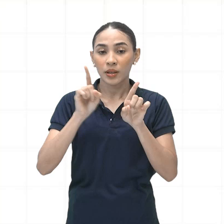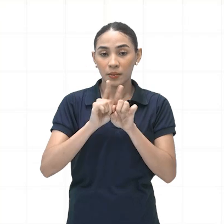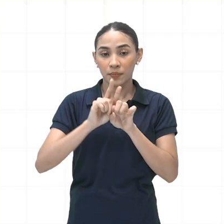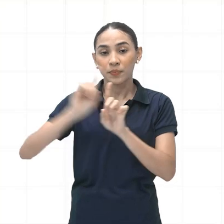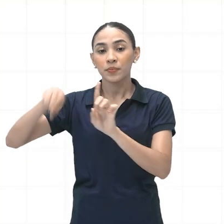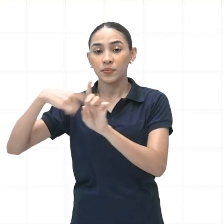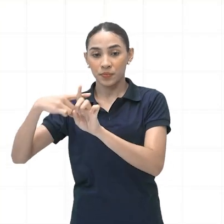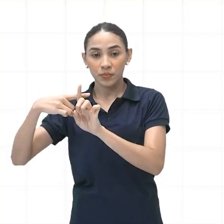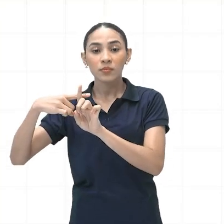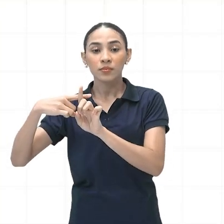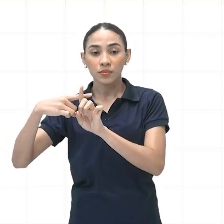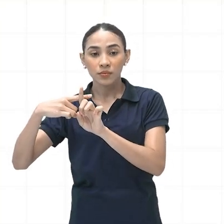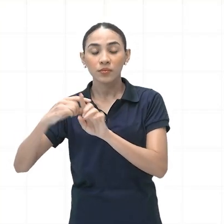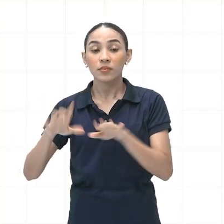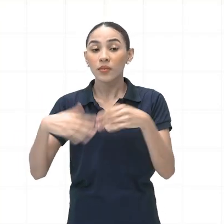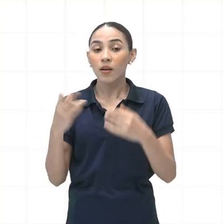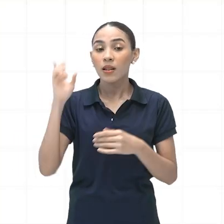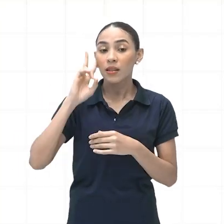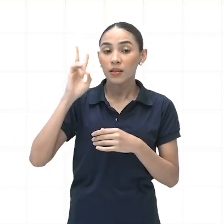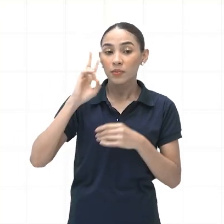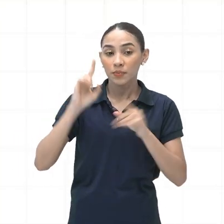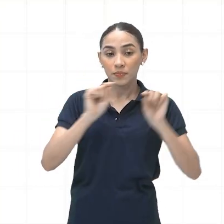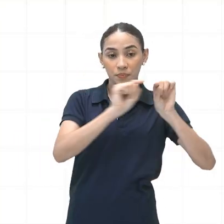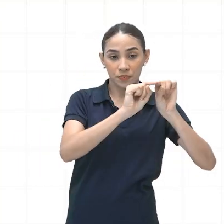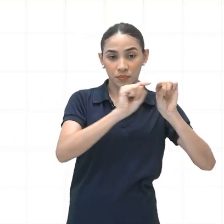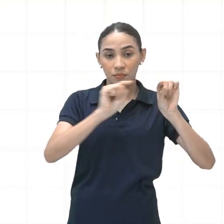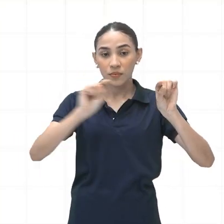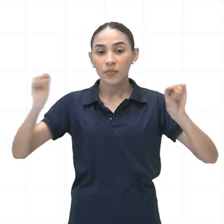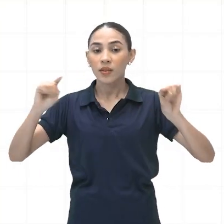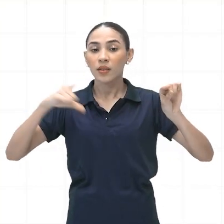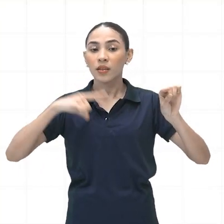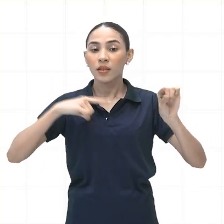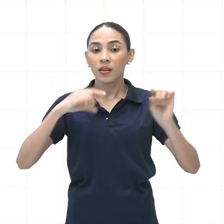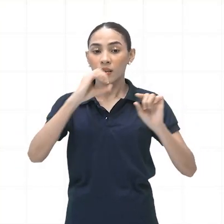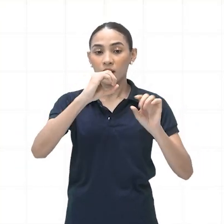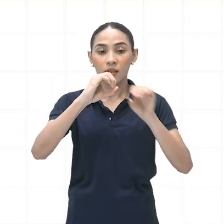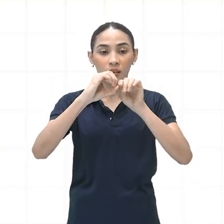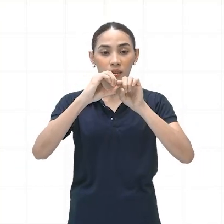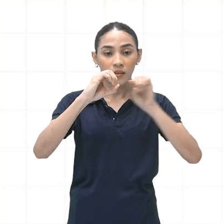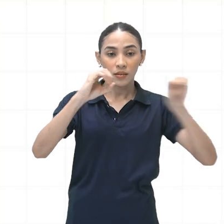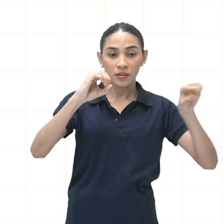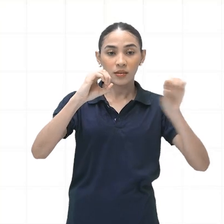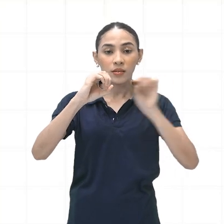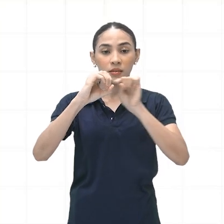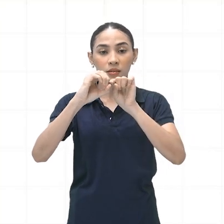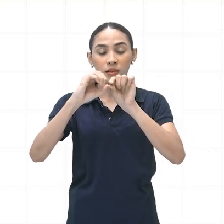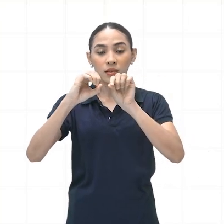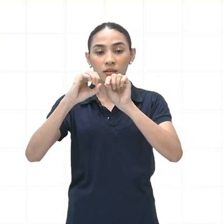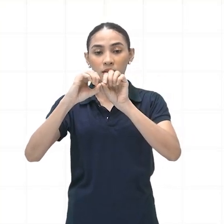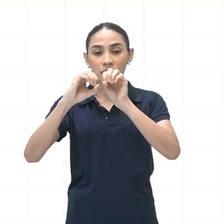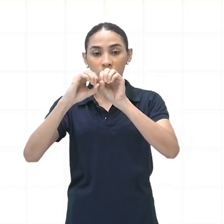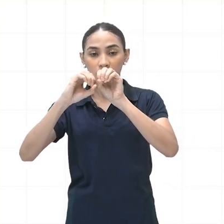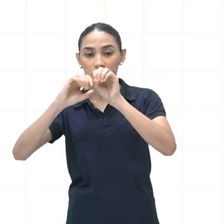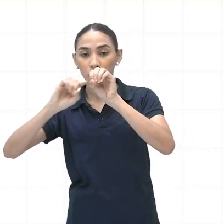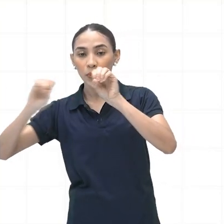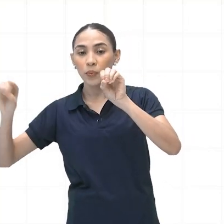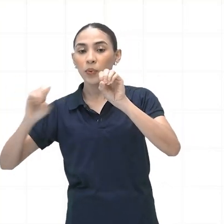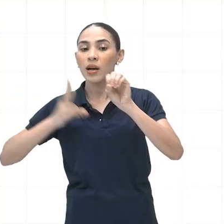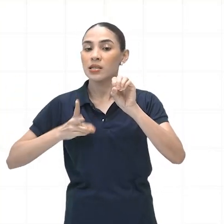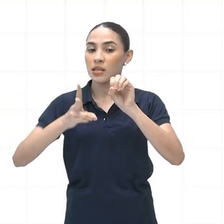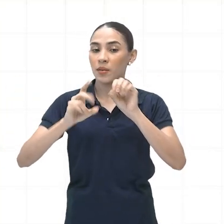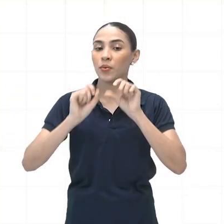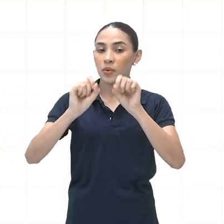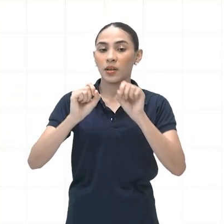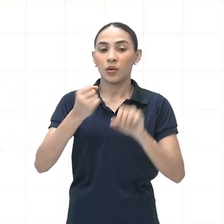são valores positivos. Lembre-se que essa reta ela tem uma orientação, ela cresce nesse sentido, Ela sempre,